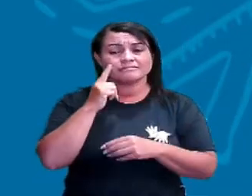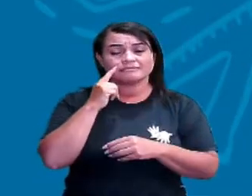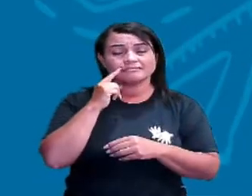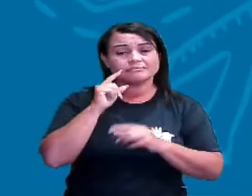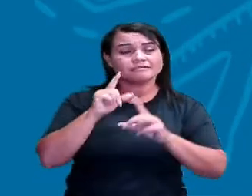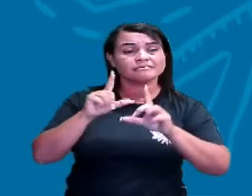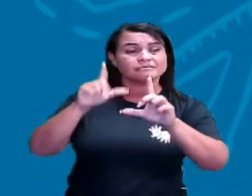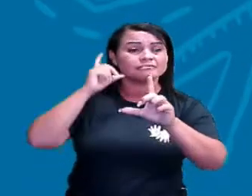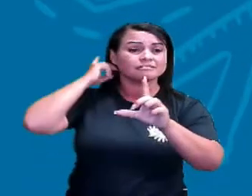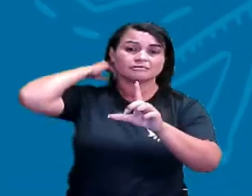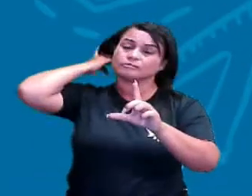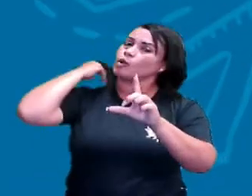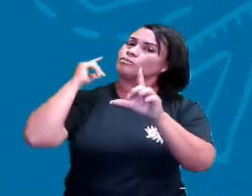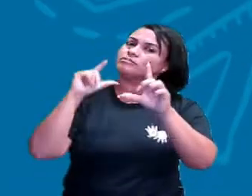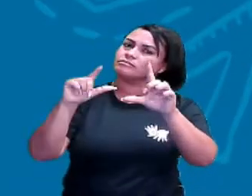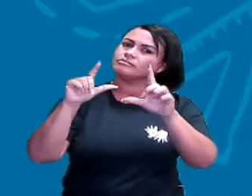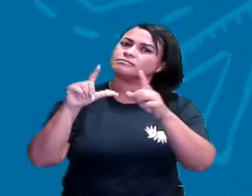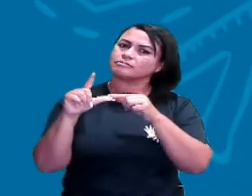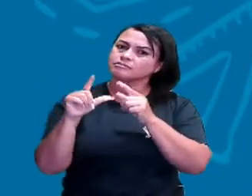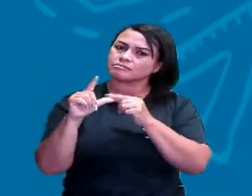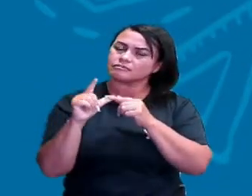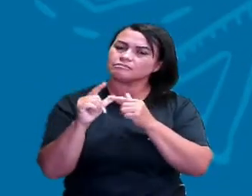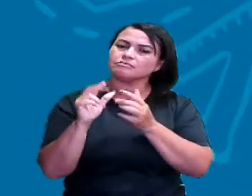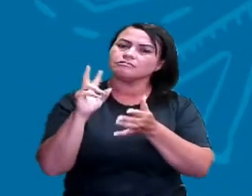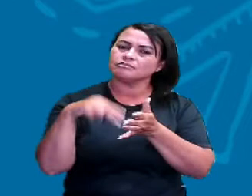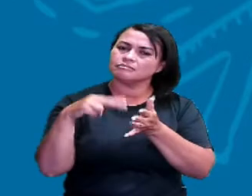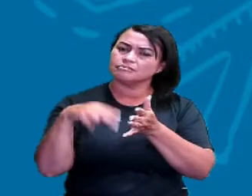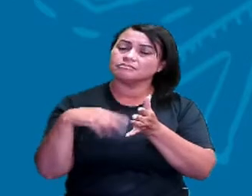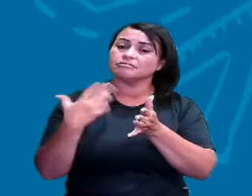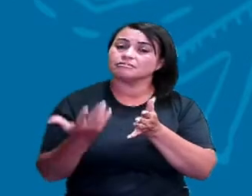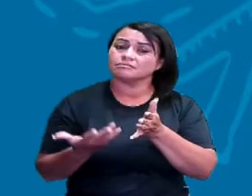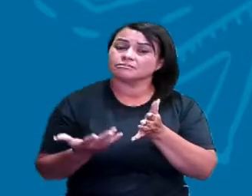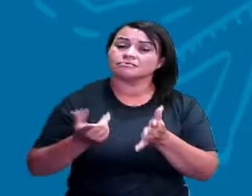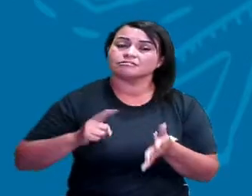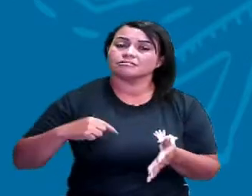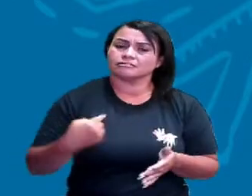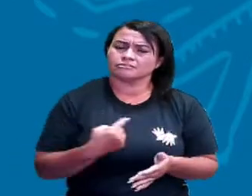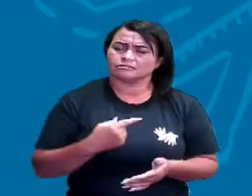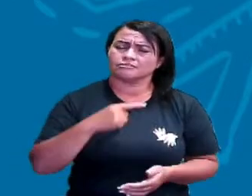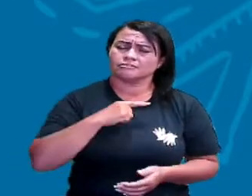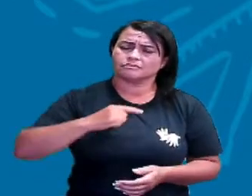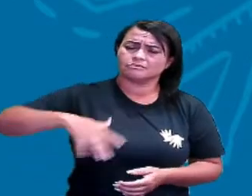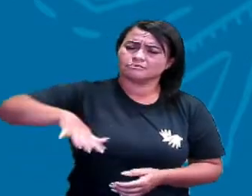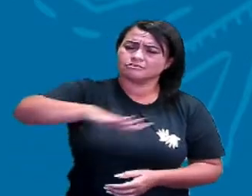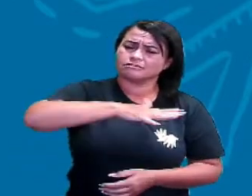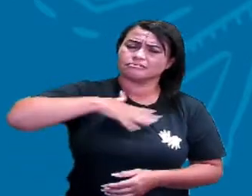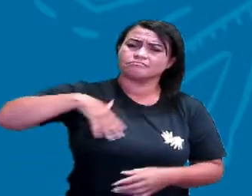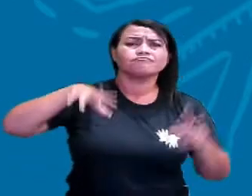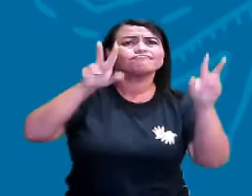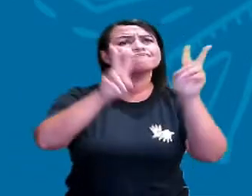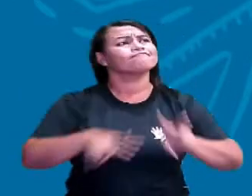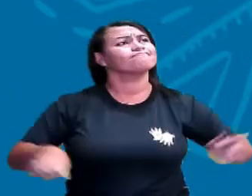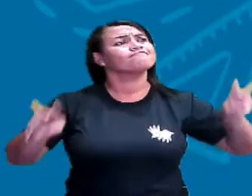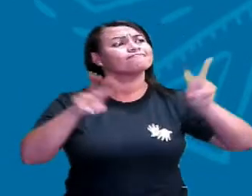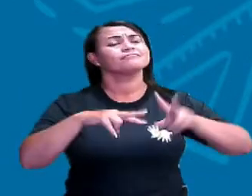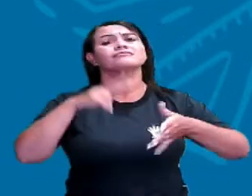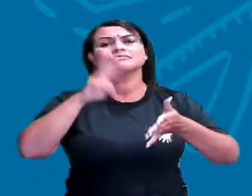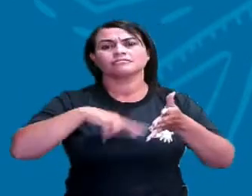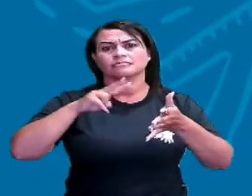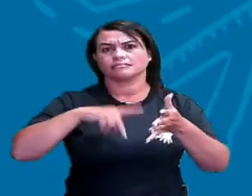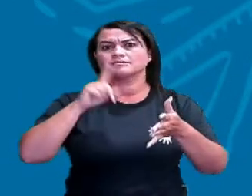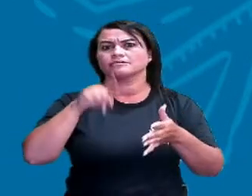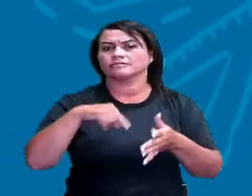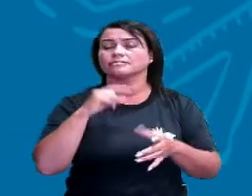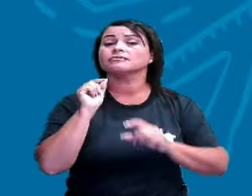aqui tem letras, tem leitura. Então, estamos rodeados de leitura. Então, ler é uma